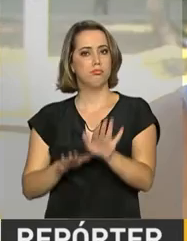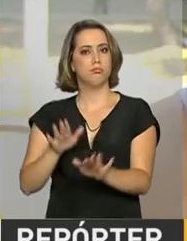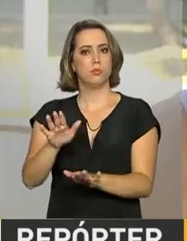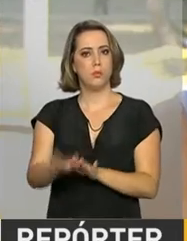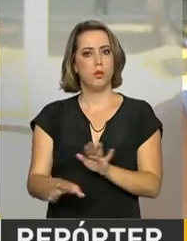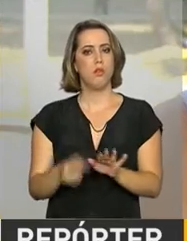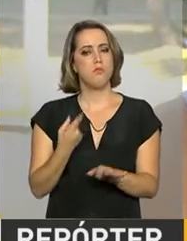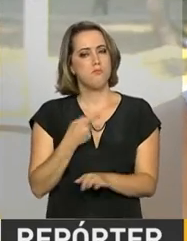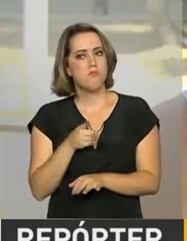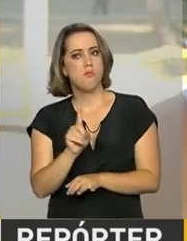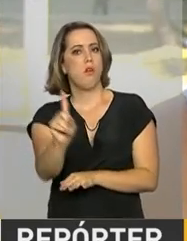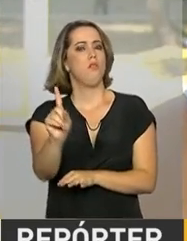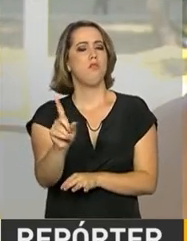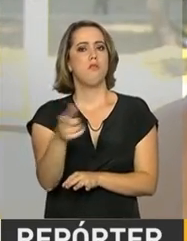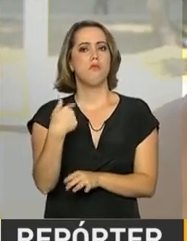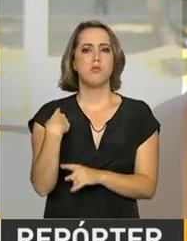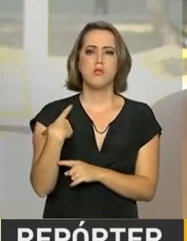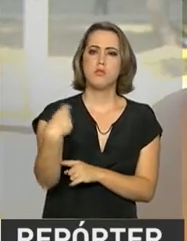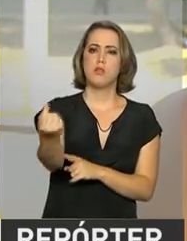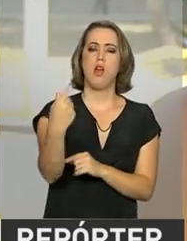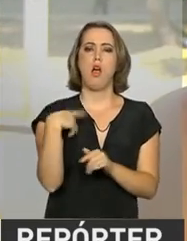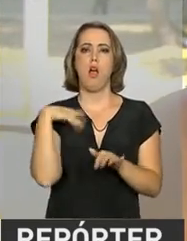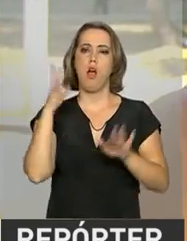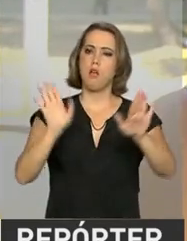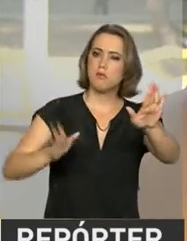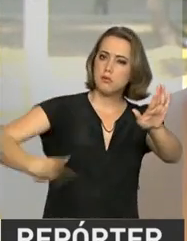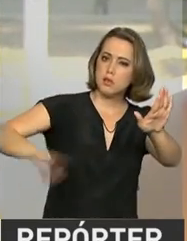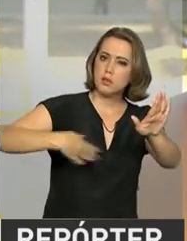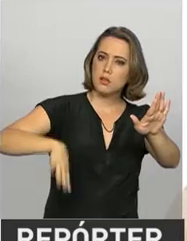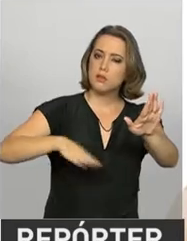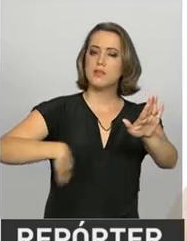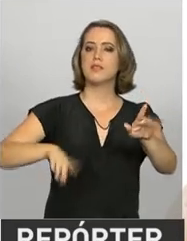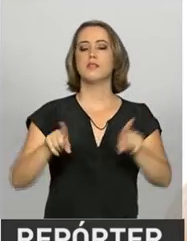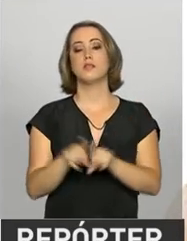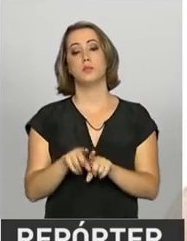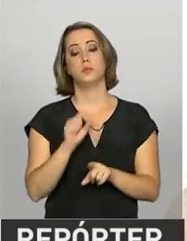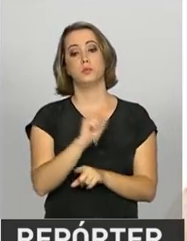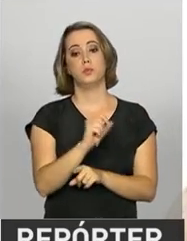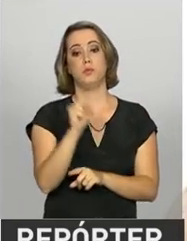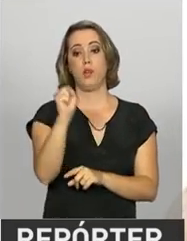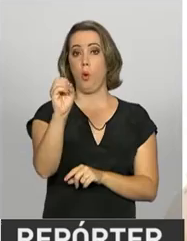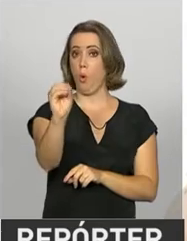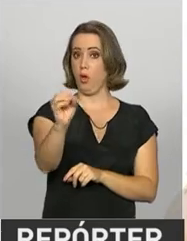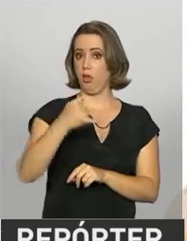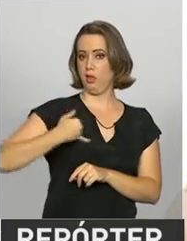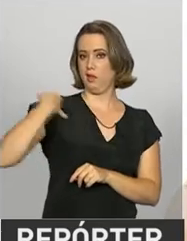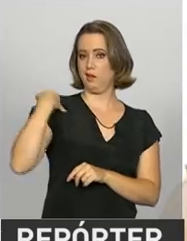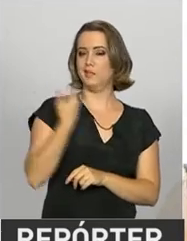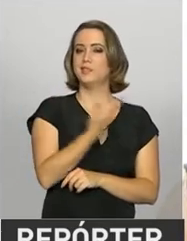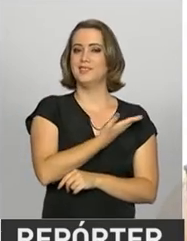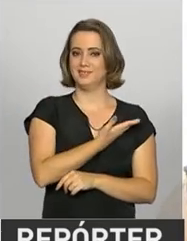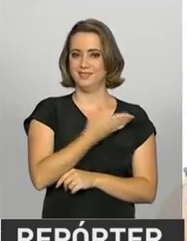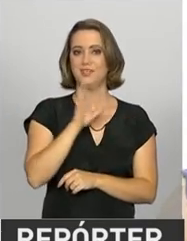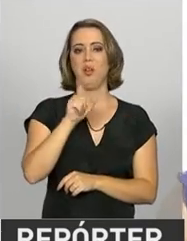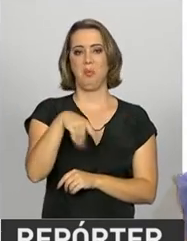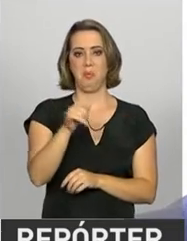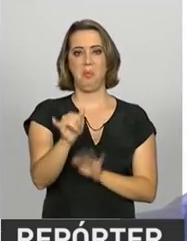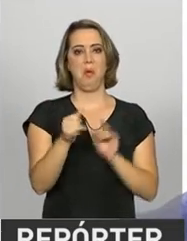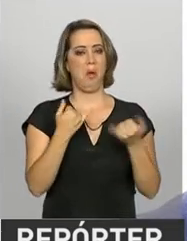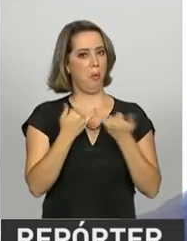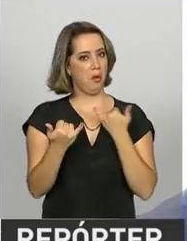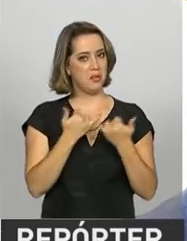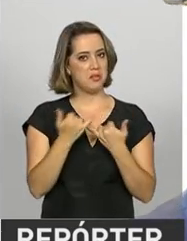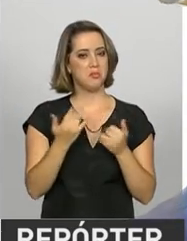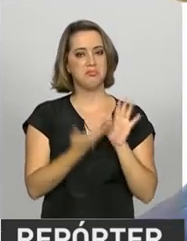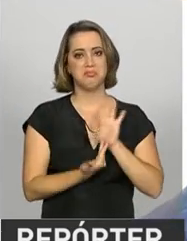lá o fluminense com a sua notação mil 2 mil metros aos 80 anos dona senhorinha é o exemplo da turma